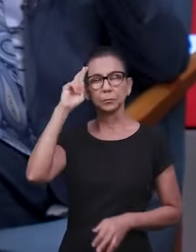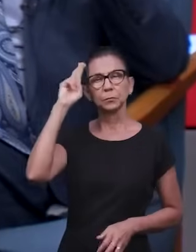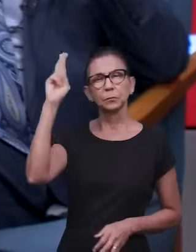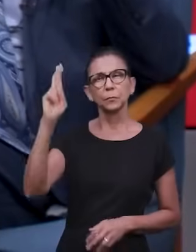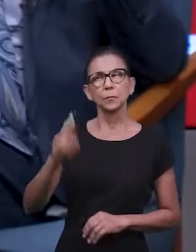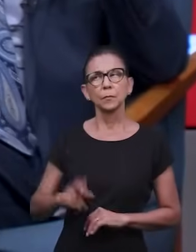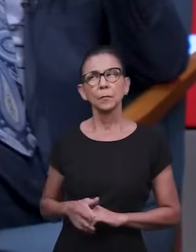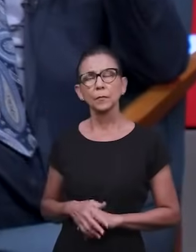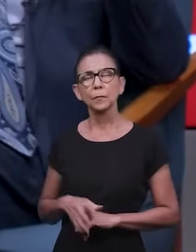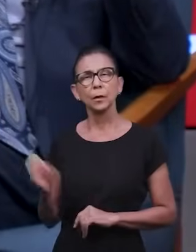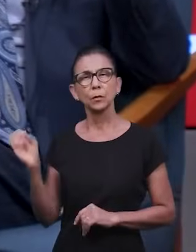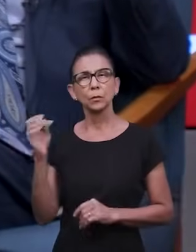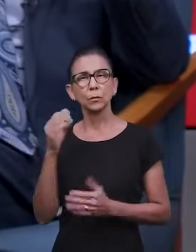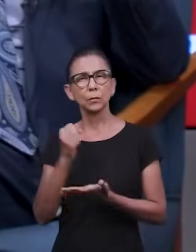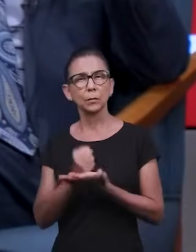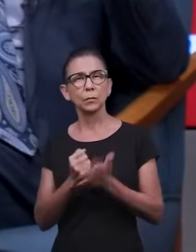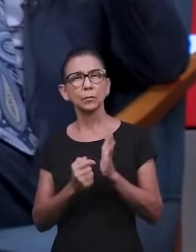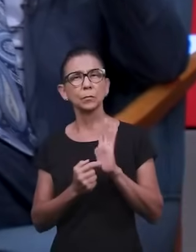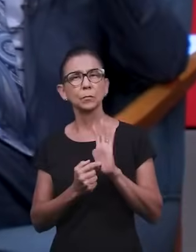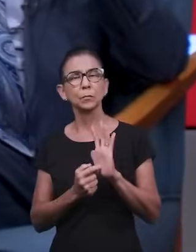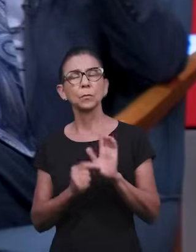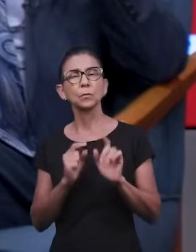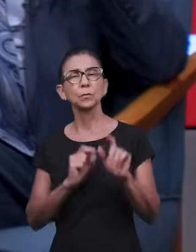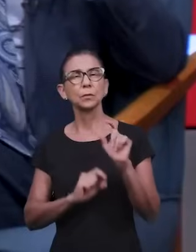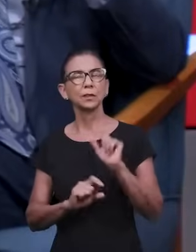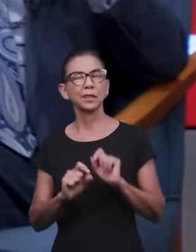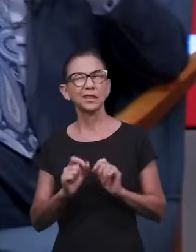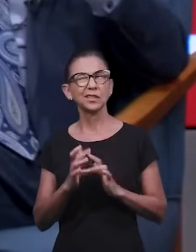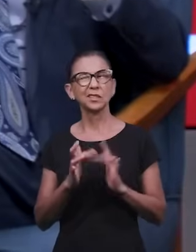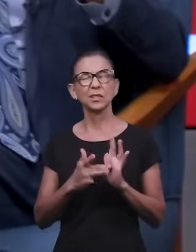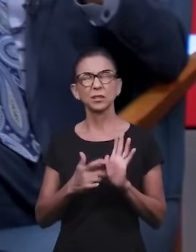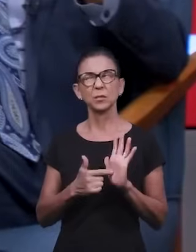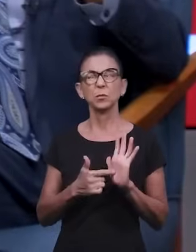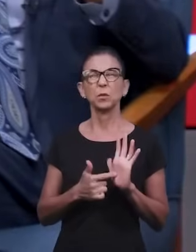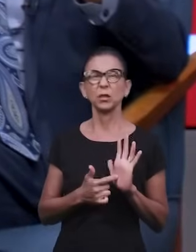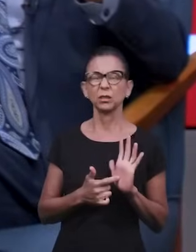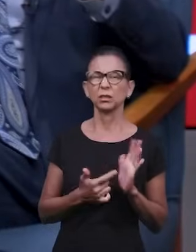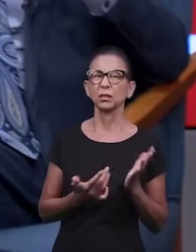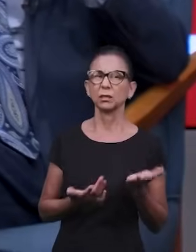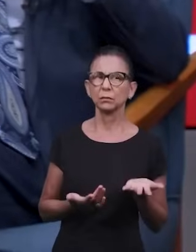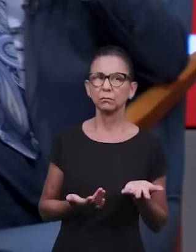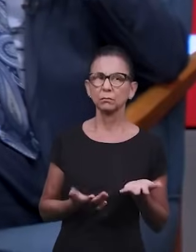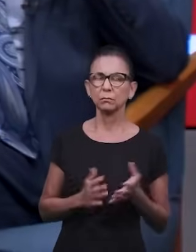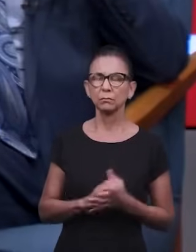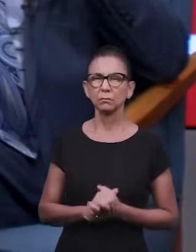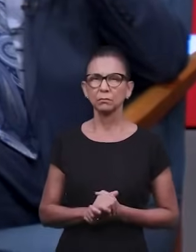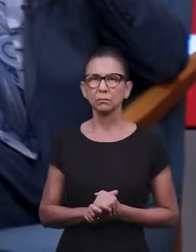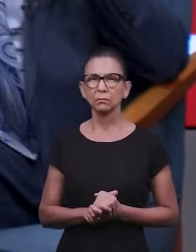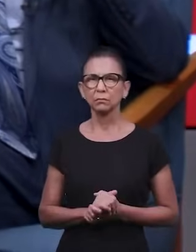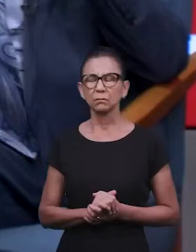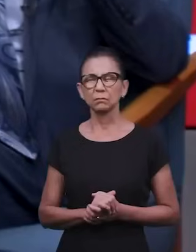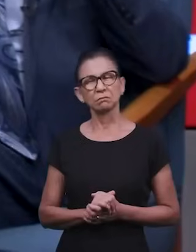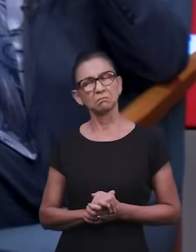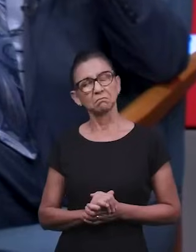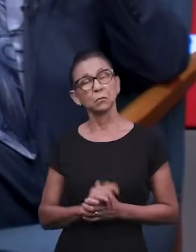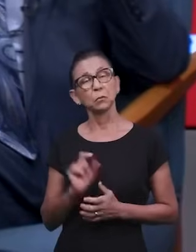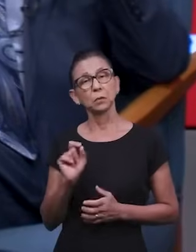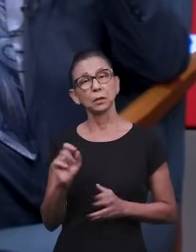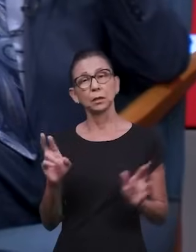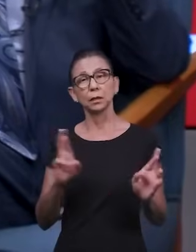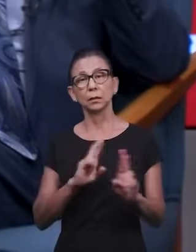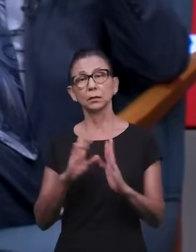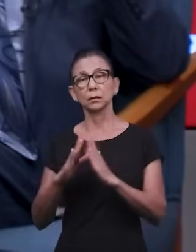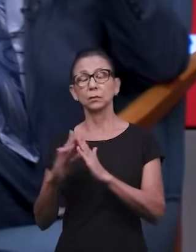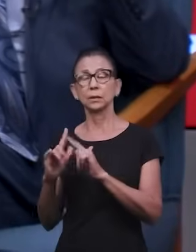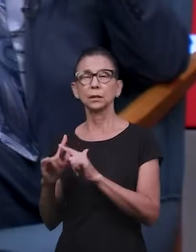Será que Jesus mostra isso ele já dá a entender isso com relação à igreja nós vamos